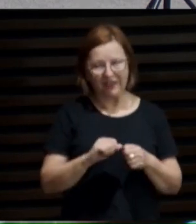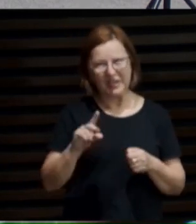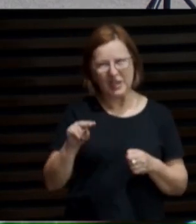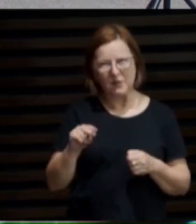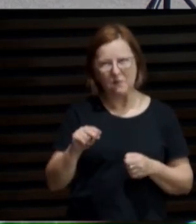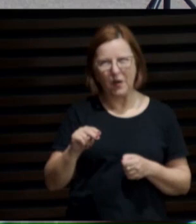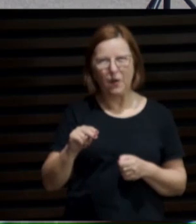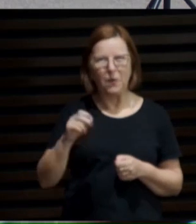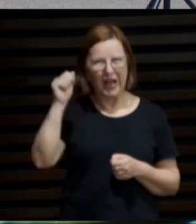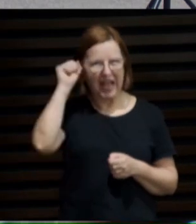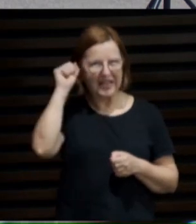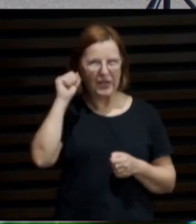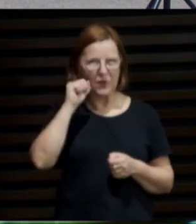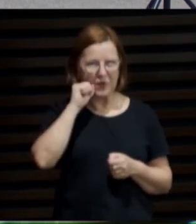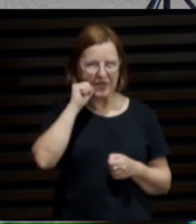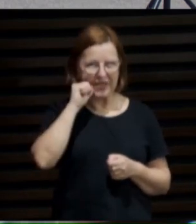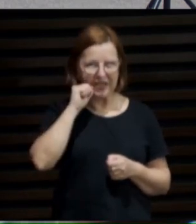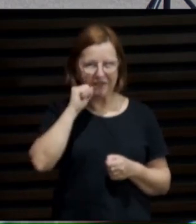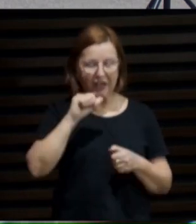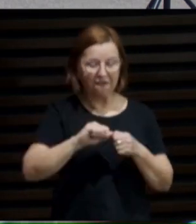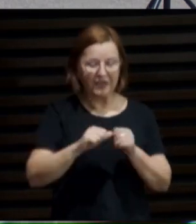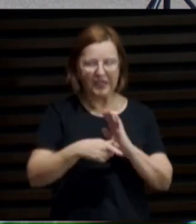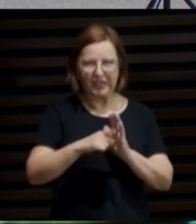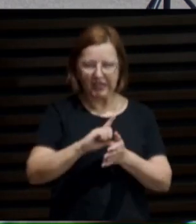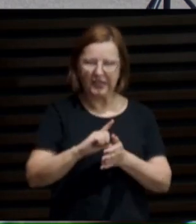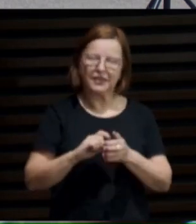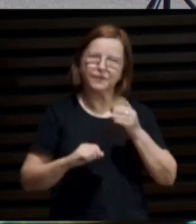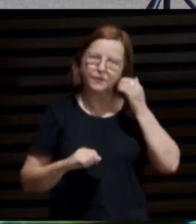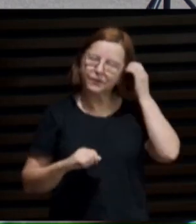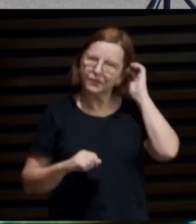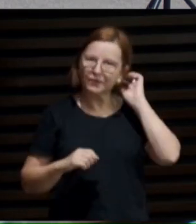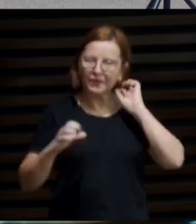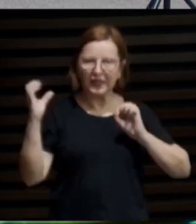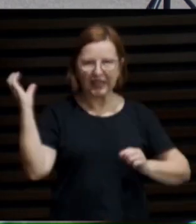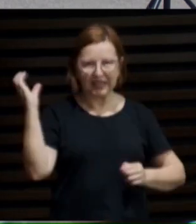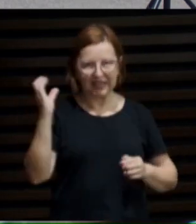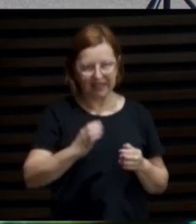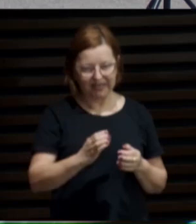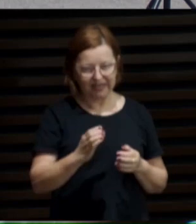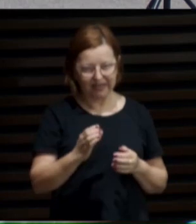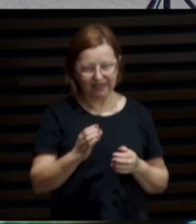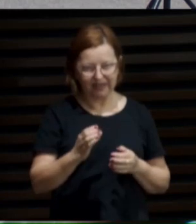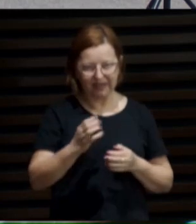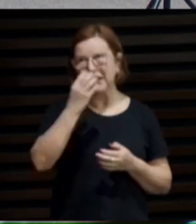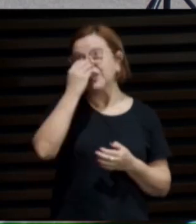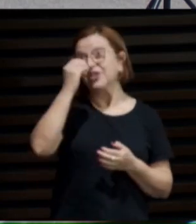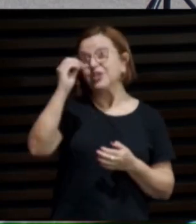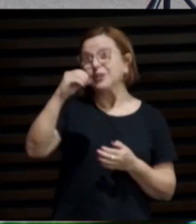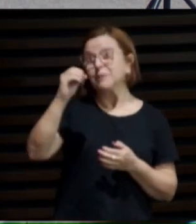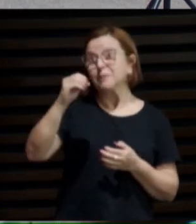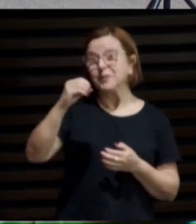de figueira para se cobrir. Caim, ele rejeita a maneira que Deus ordenou para a